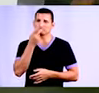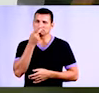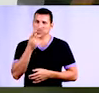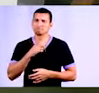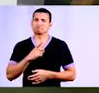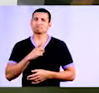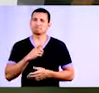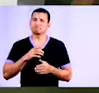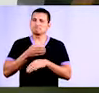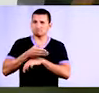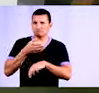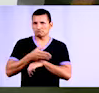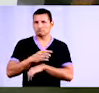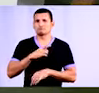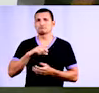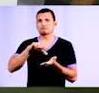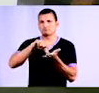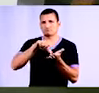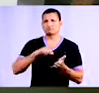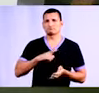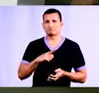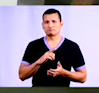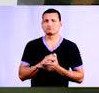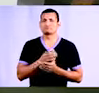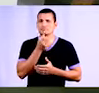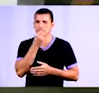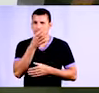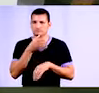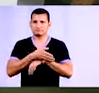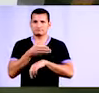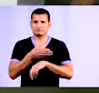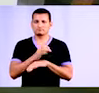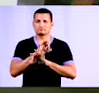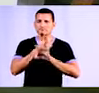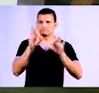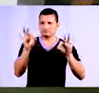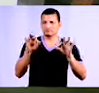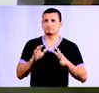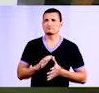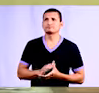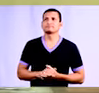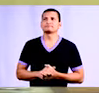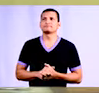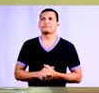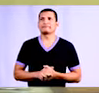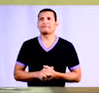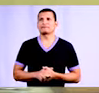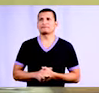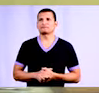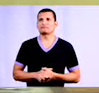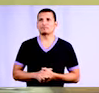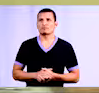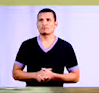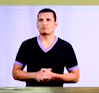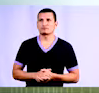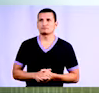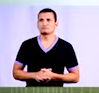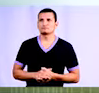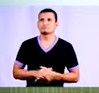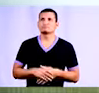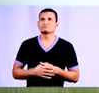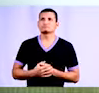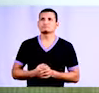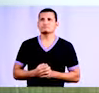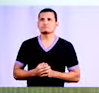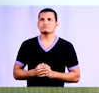chat aí, professor. Como é que é? Está muito bom, a participação está muito boa. Está ótimo, né? Gostando de ver. Vamos lá. Então,